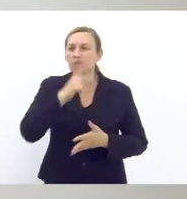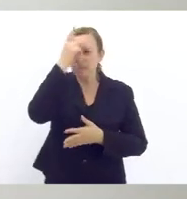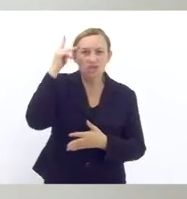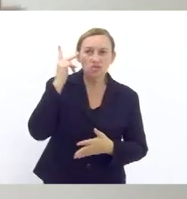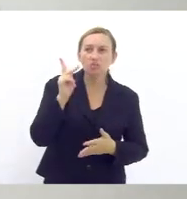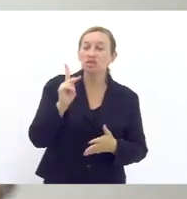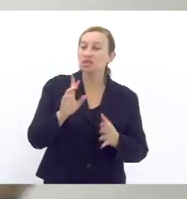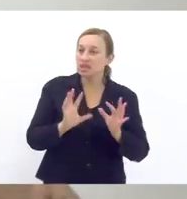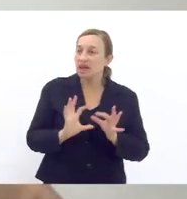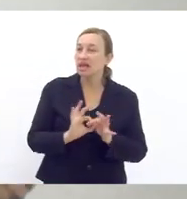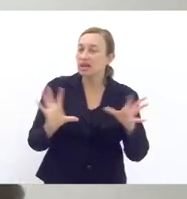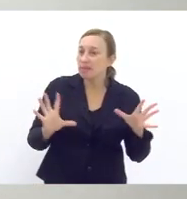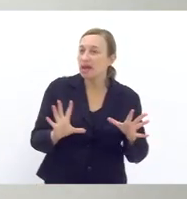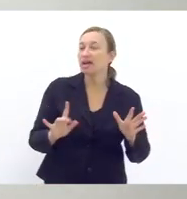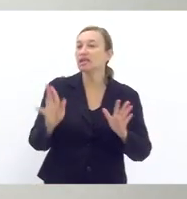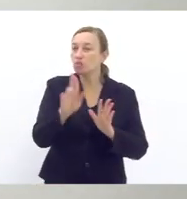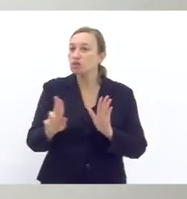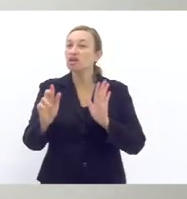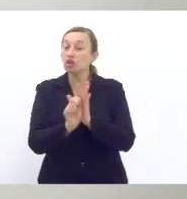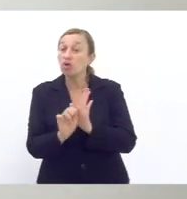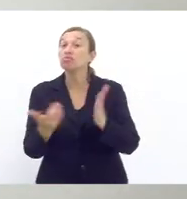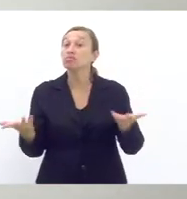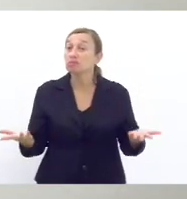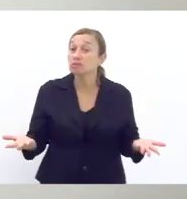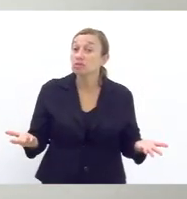que são permitidas utilizar drogas